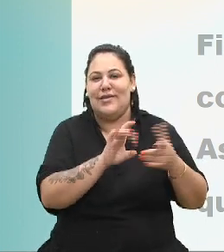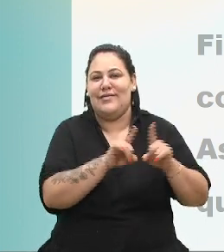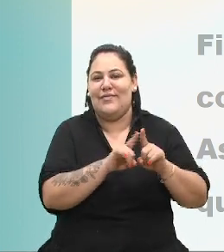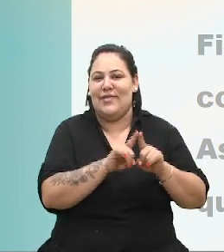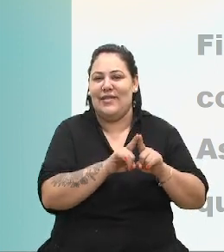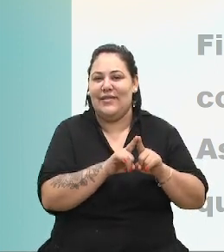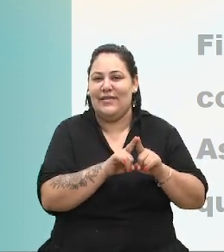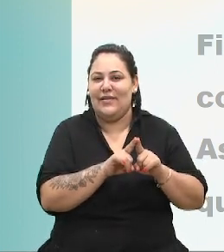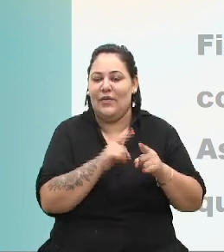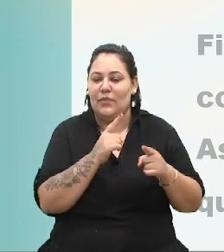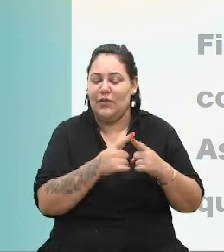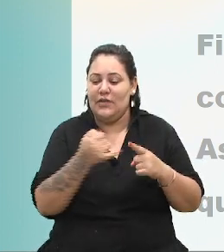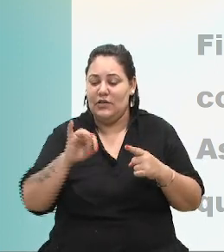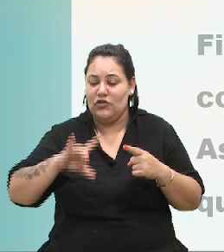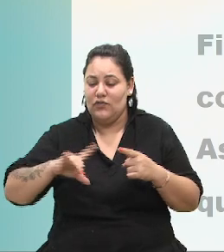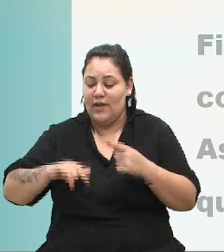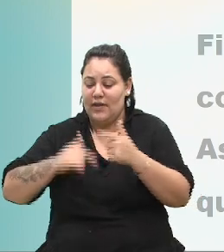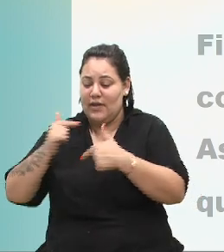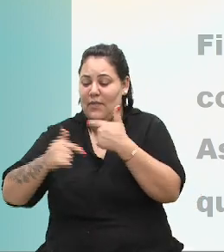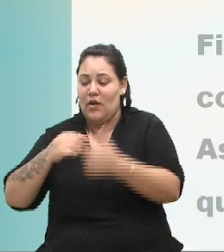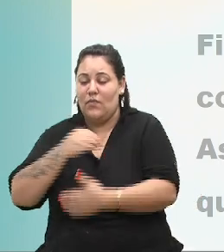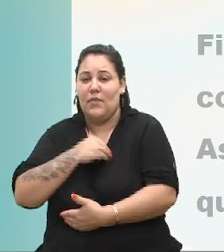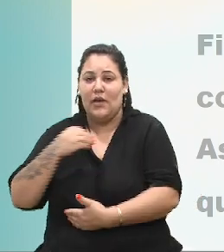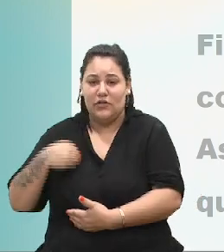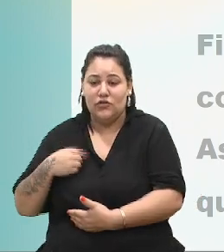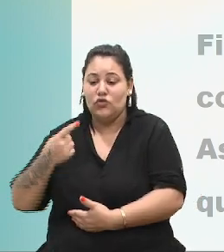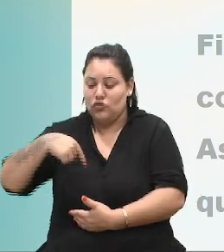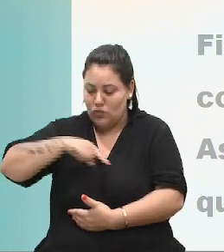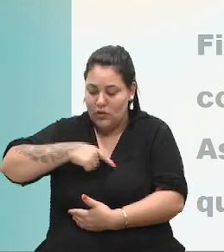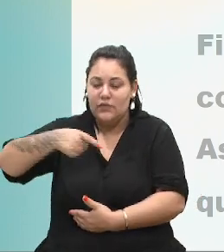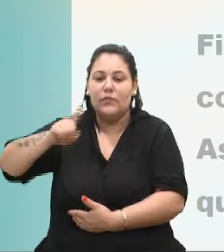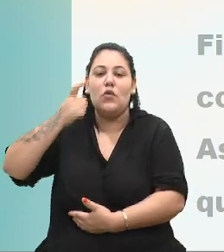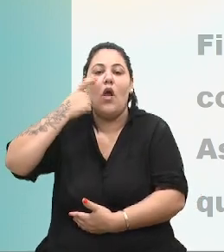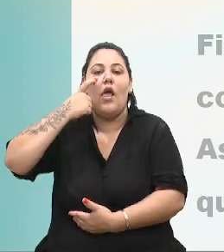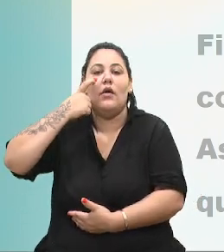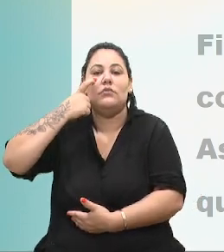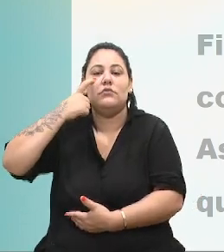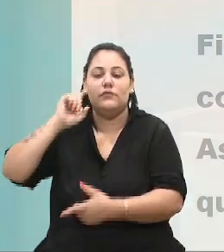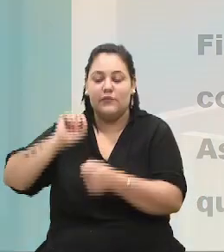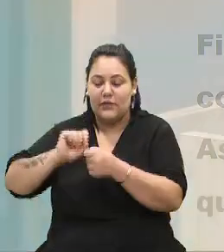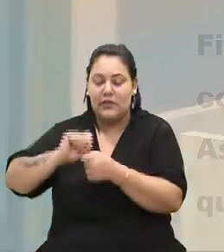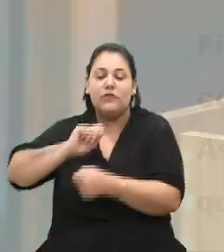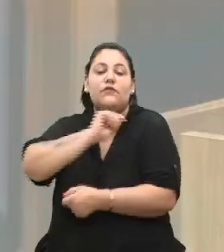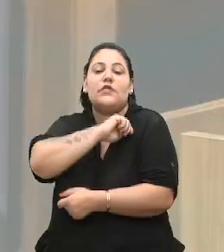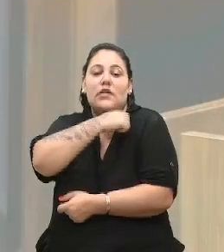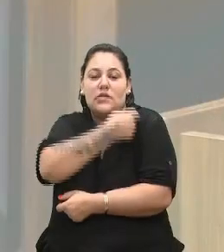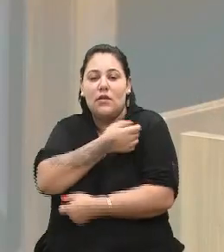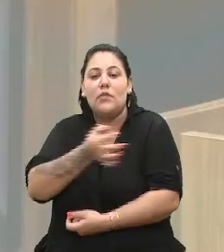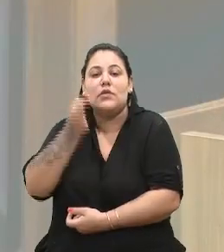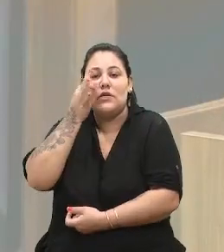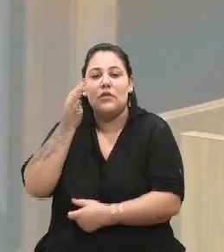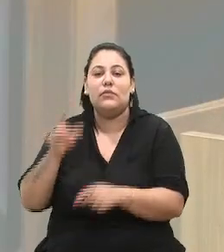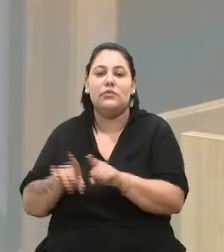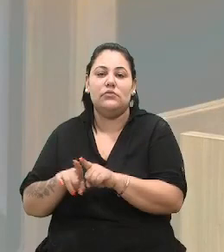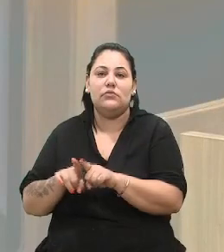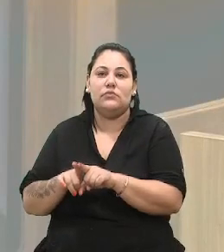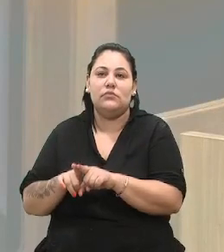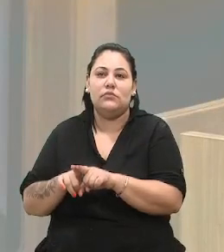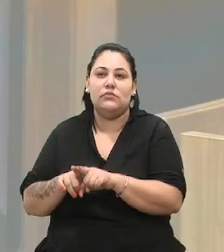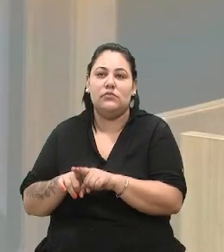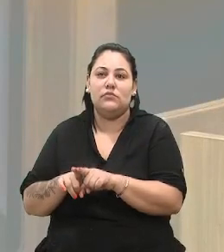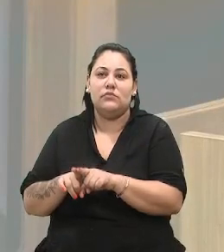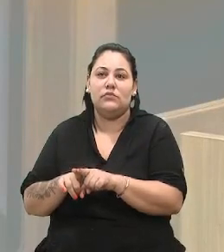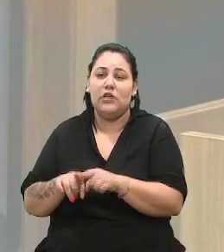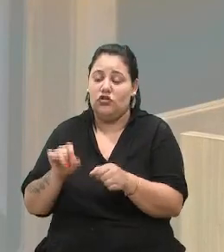onde tiver trabalho médico, nós vamos atuar, inclusive fazendo fiscalizações. Nós fizemos fiscalizações